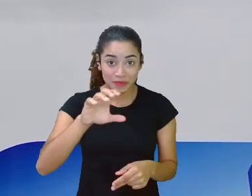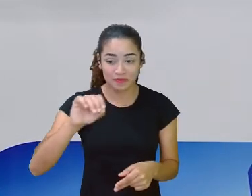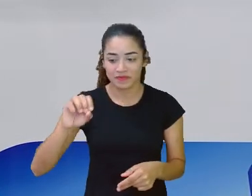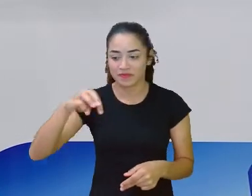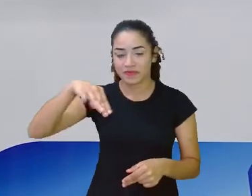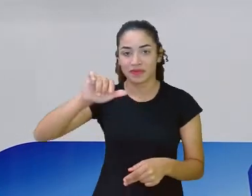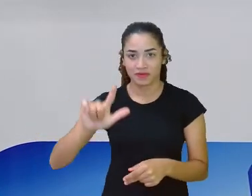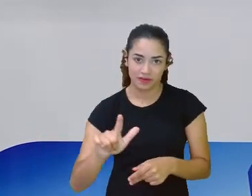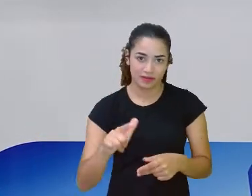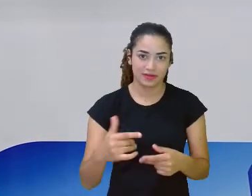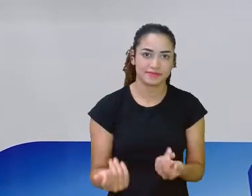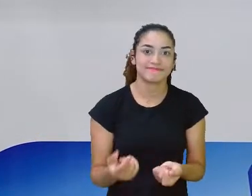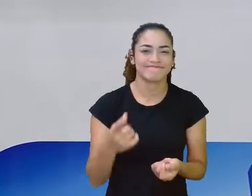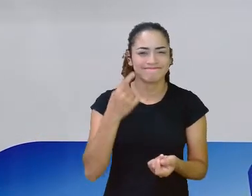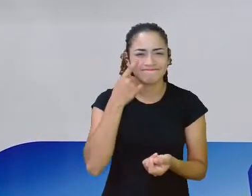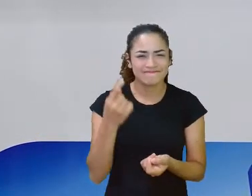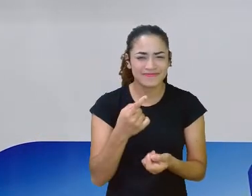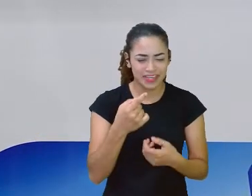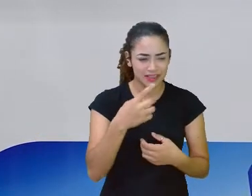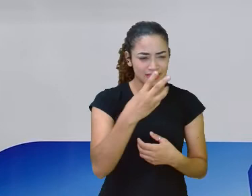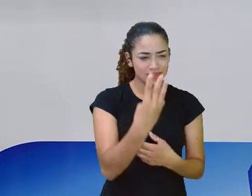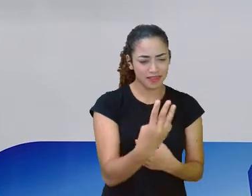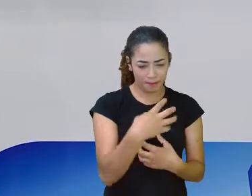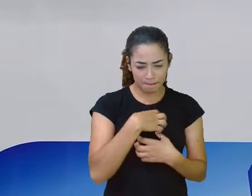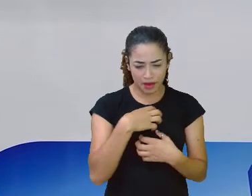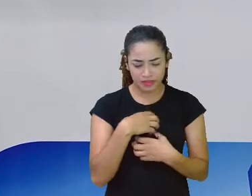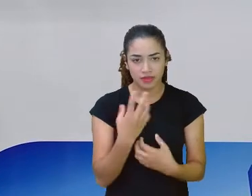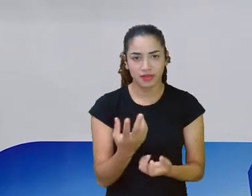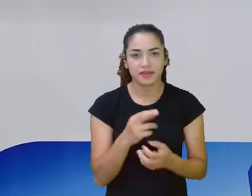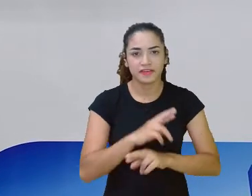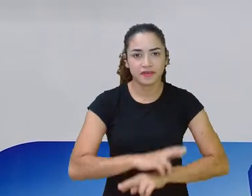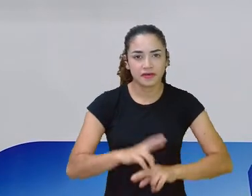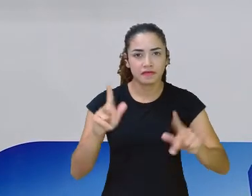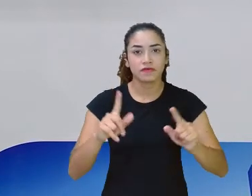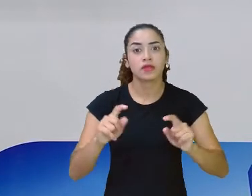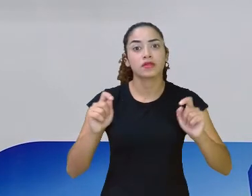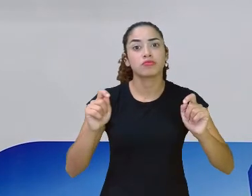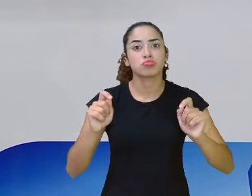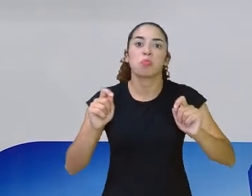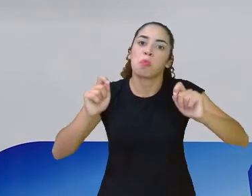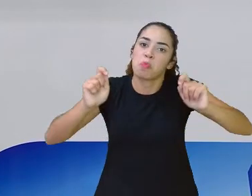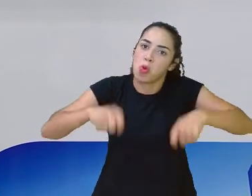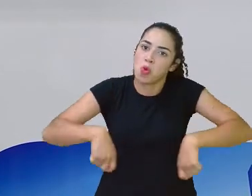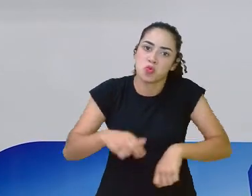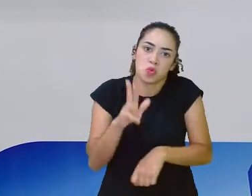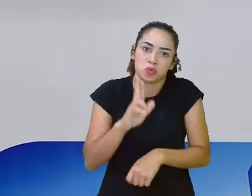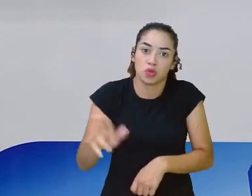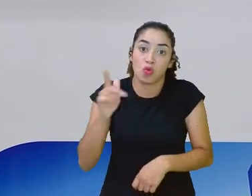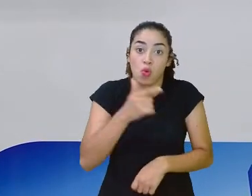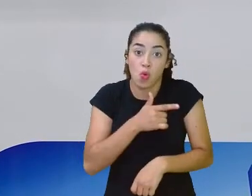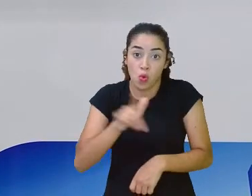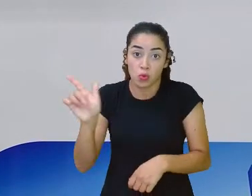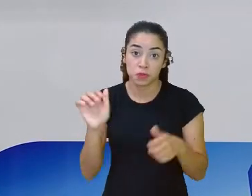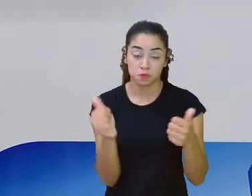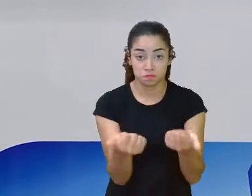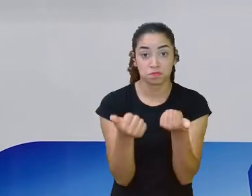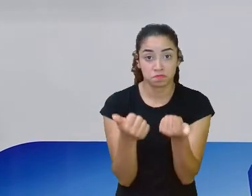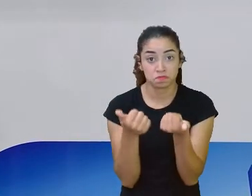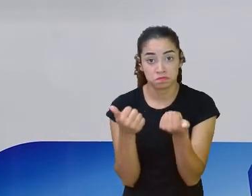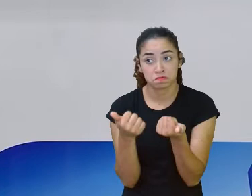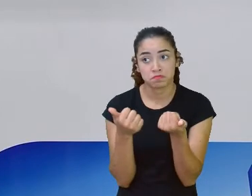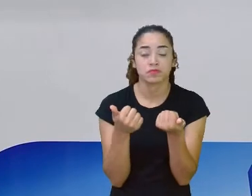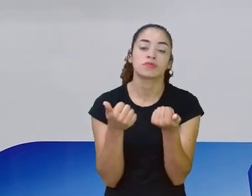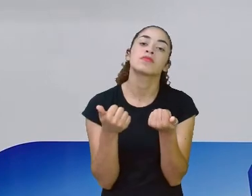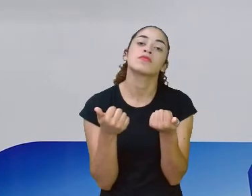aí 3 possibilidades, 3 maneiras diferentes, mas ainda você poderia trazer outra, tá? Então, fica aí o desafio para você